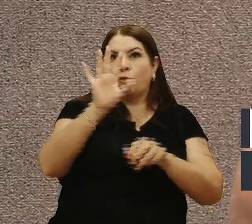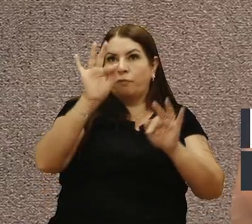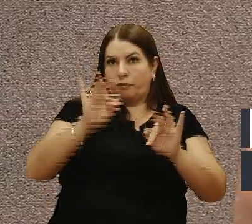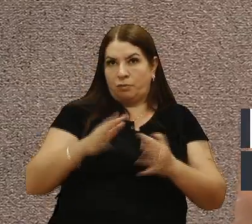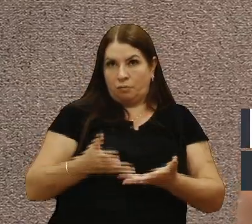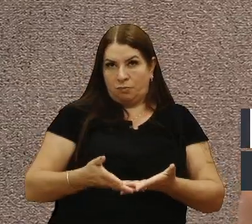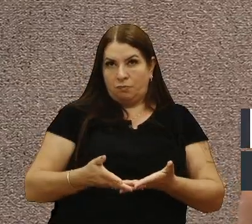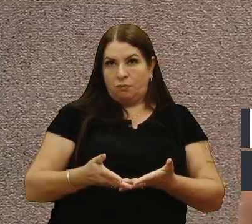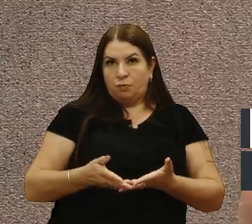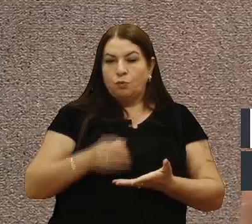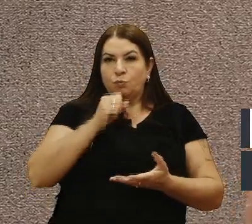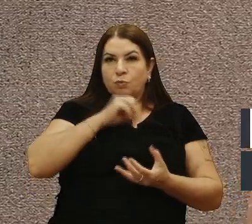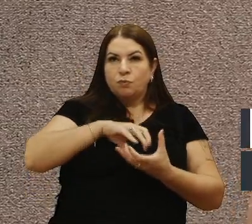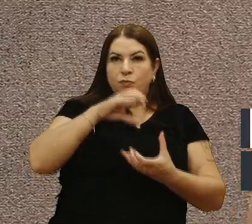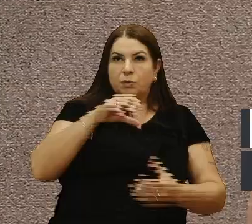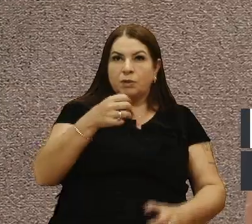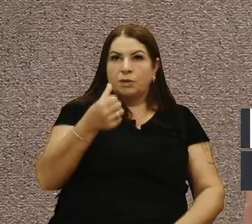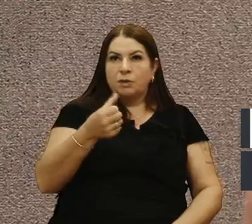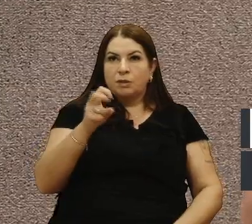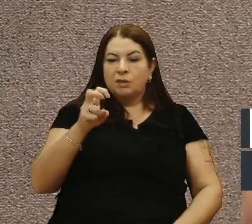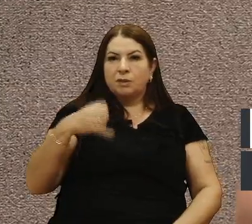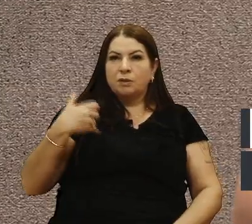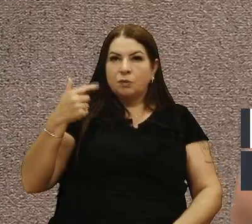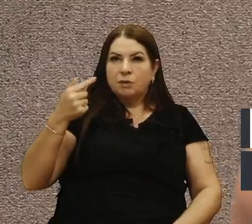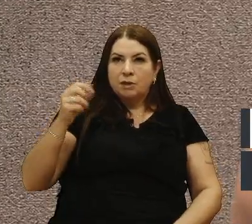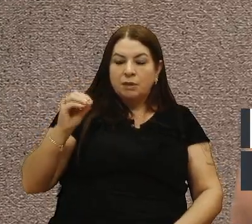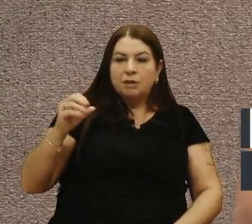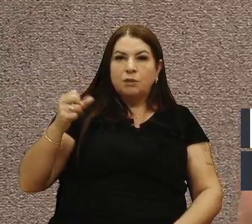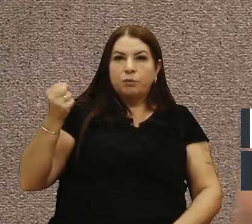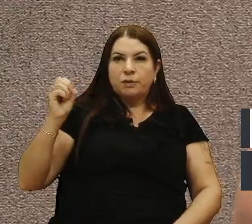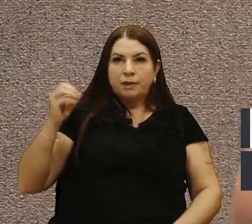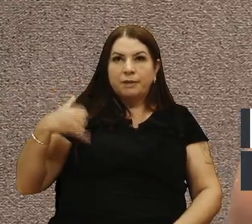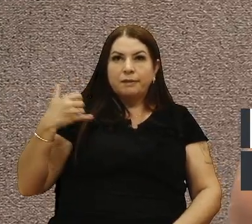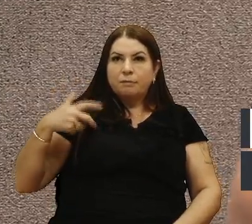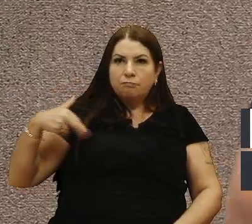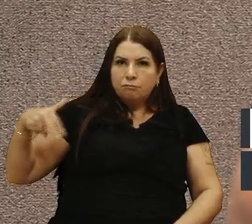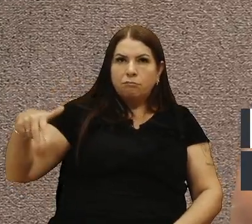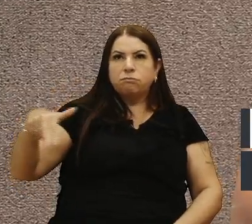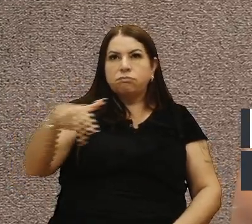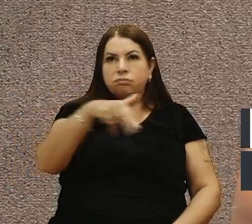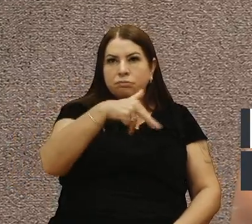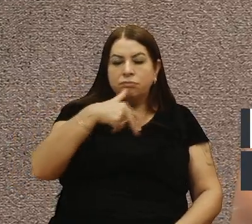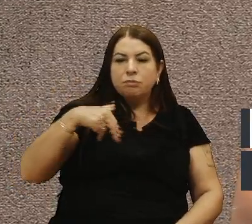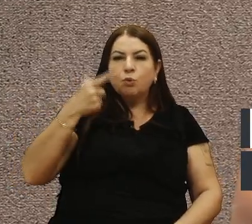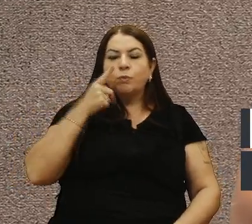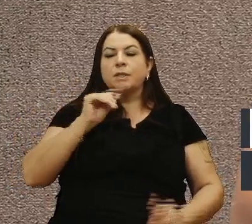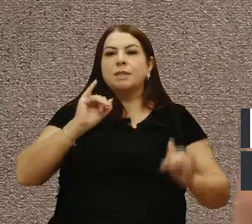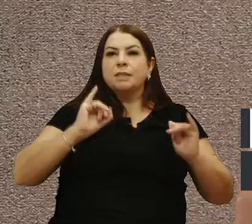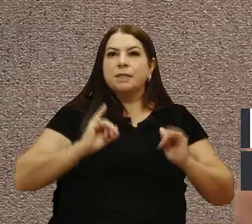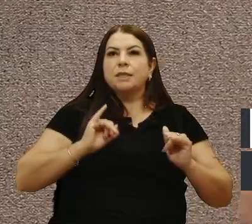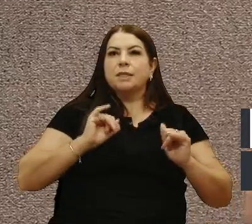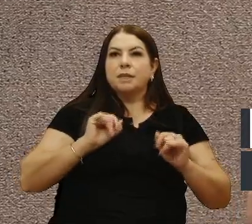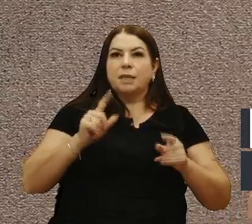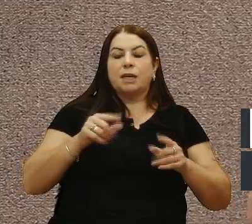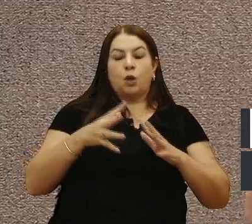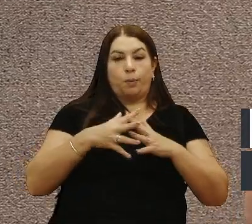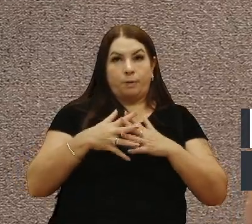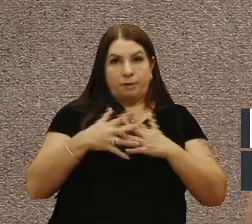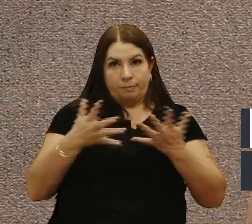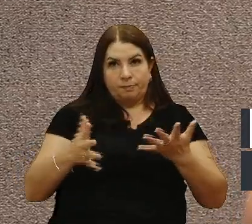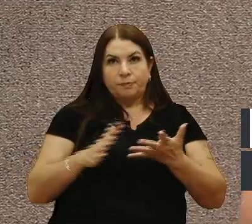final. E um idoso com 65, 70, 80 anos de idade tem que percorrer todo esse trajeto sem poder descansar ao longo do parque, é complicado.